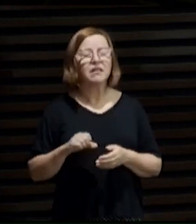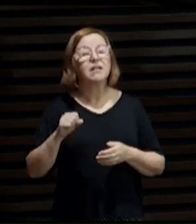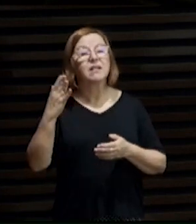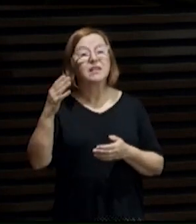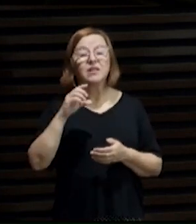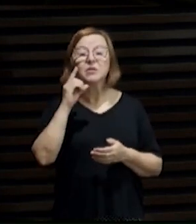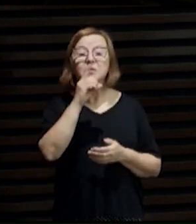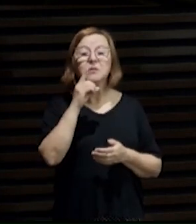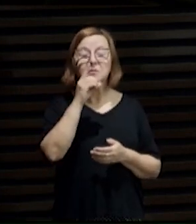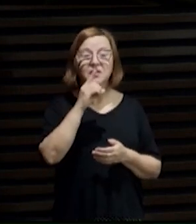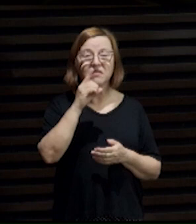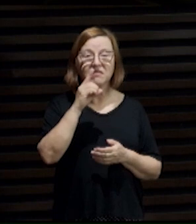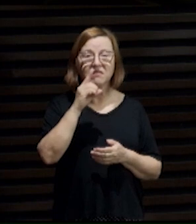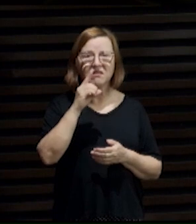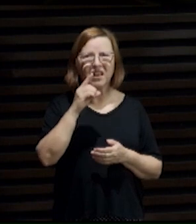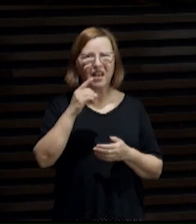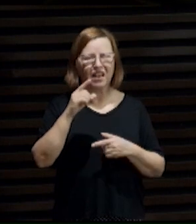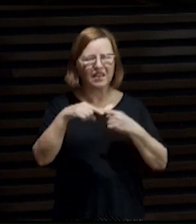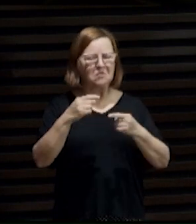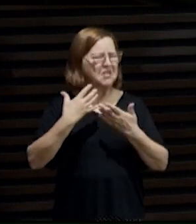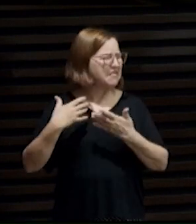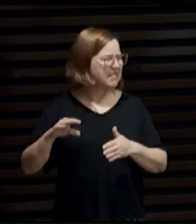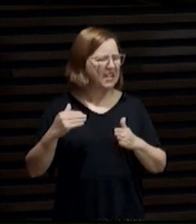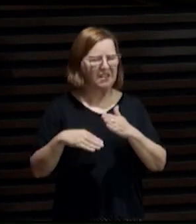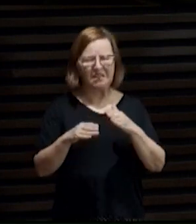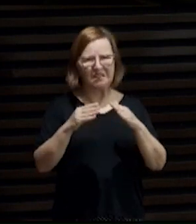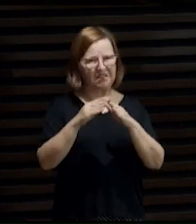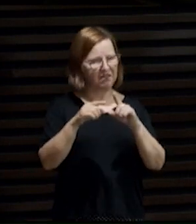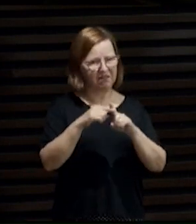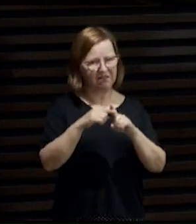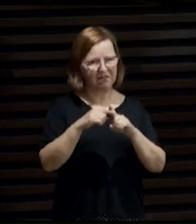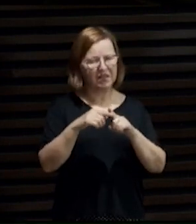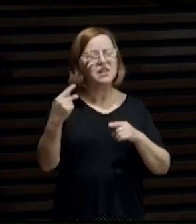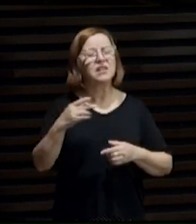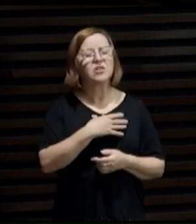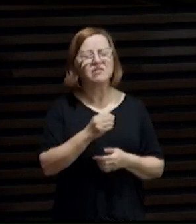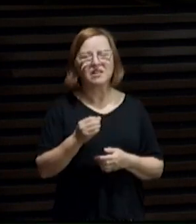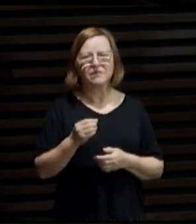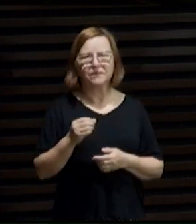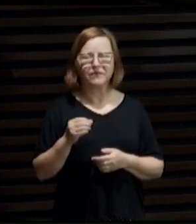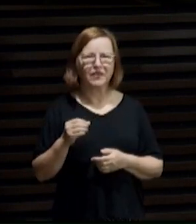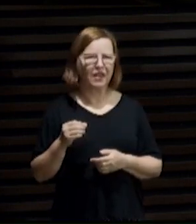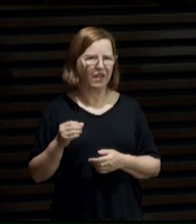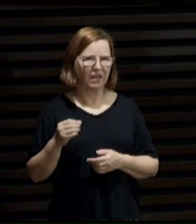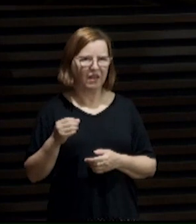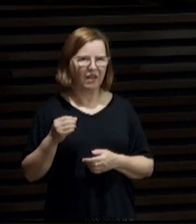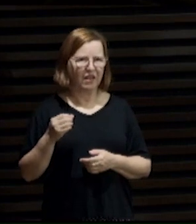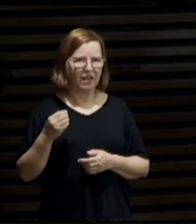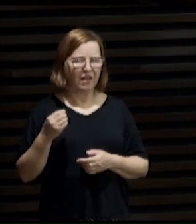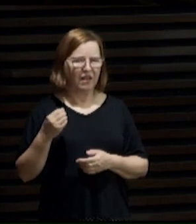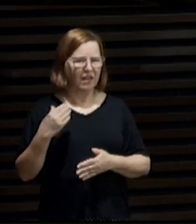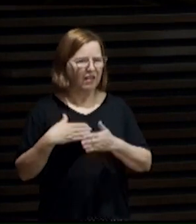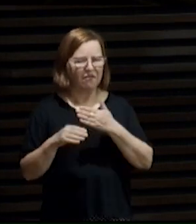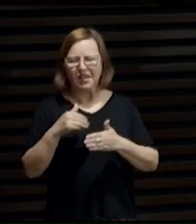O que acontecerá com os teus filhos? Muito provavelmente ele vai incentivar os teus filhos a ir para um clube, para a praia, seja lá para onde for, menos para a